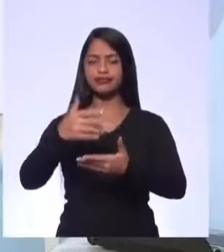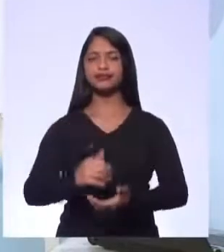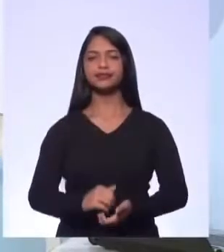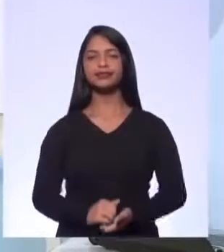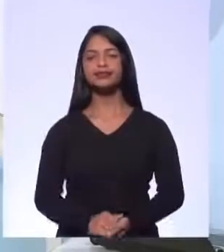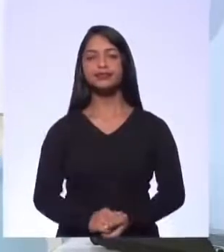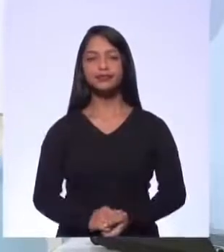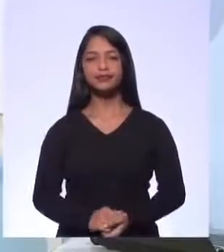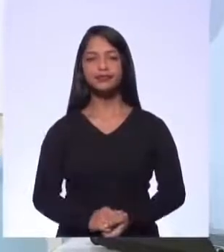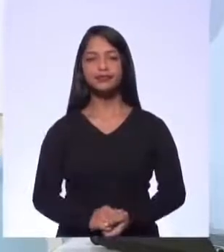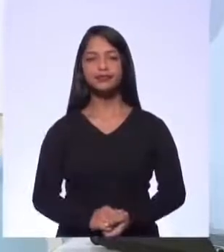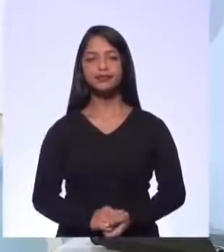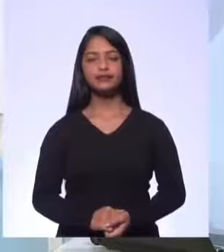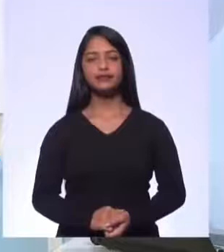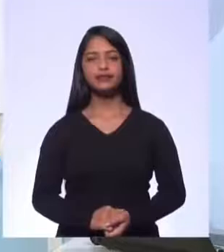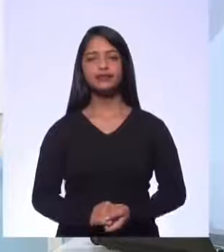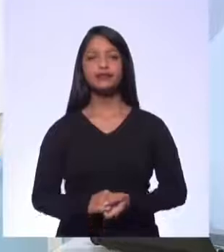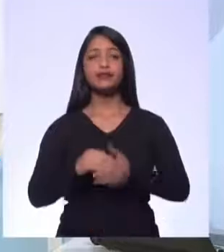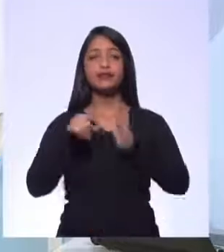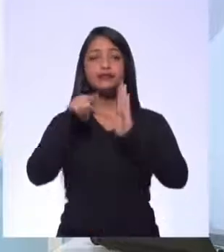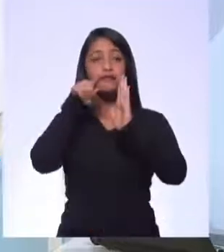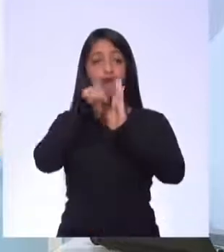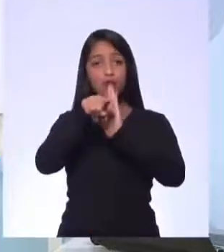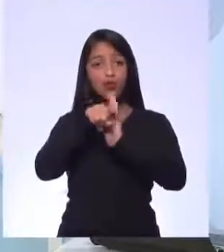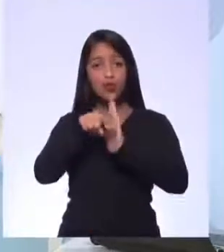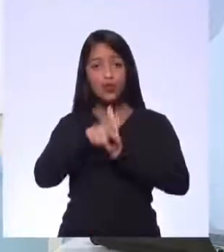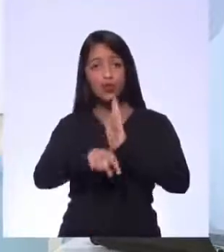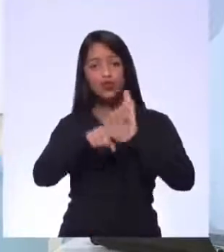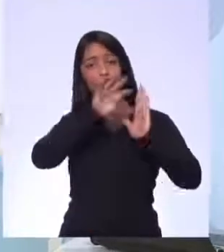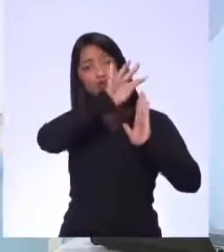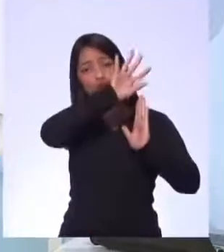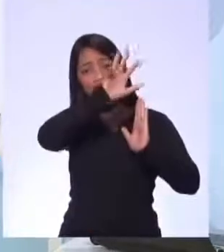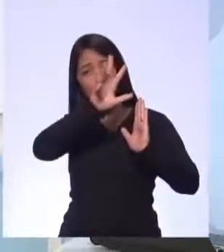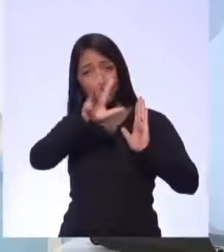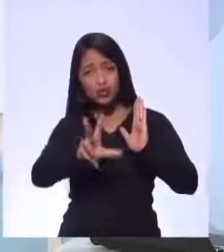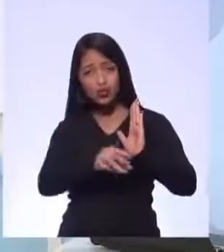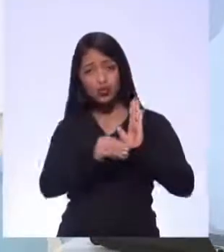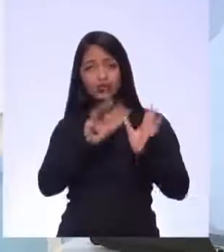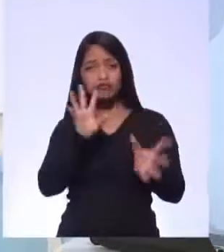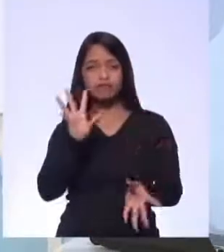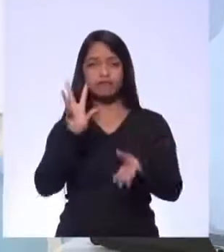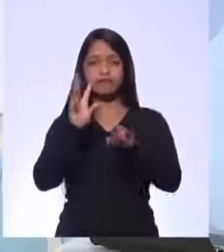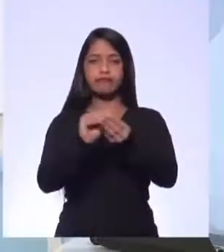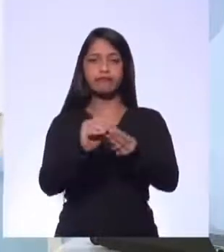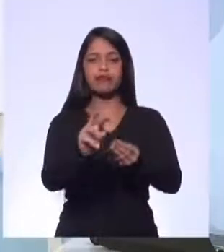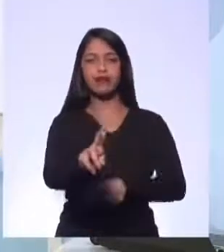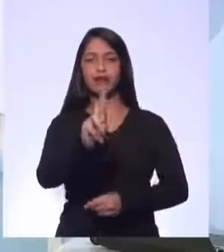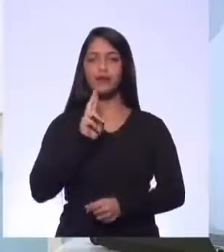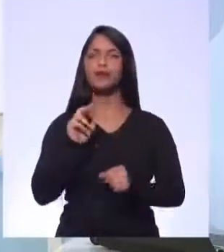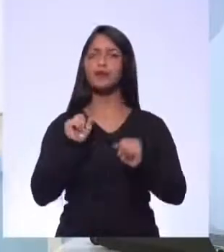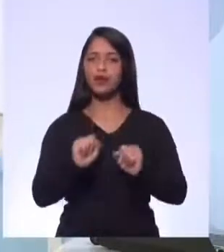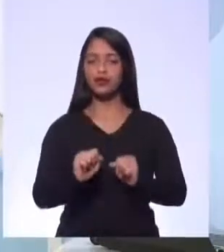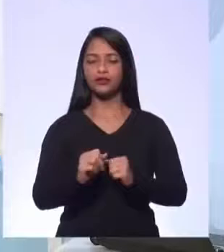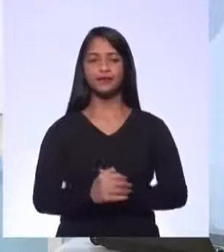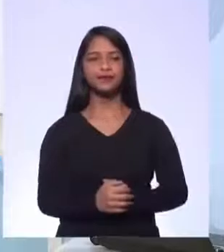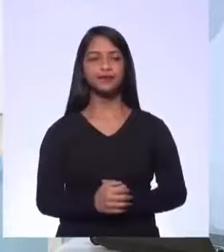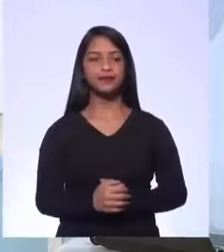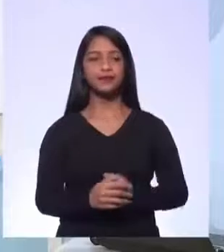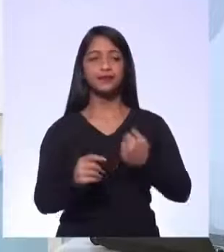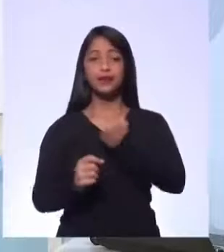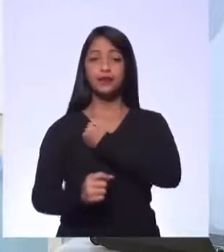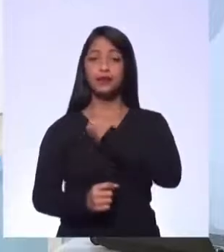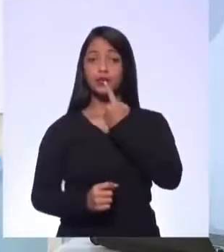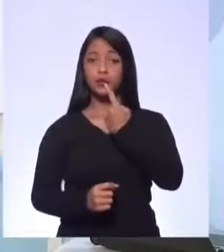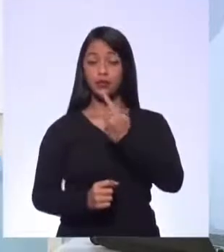Vocês podem responder todas as perguntas juntas. It's about you, é sobre você. Né? No,